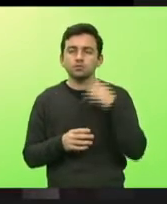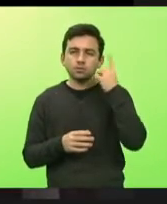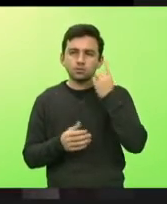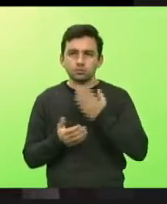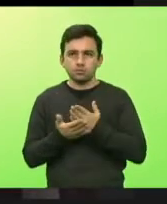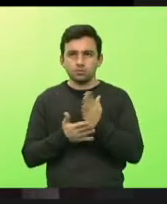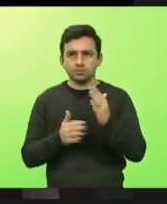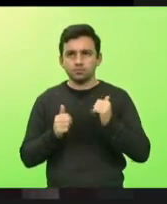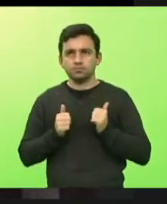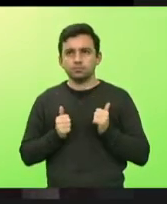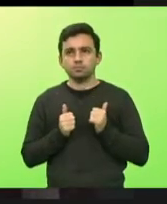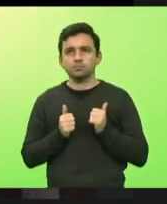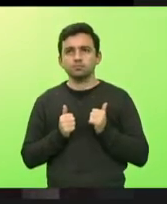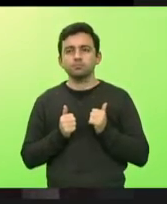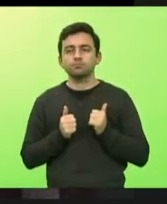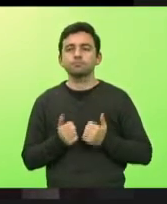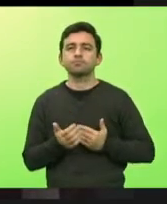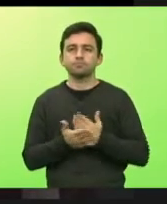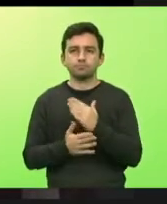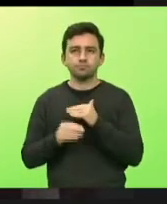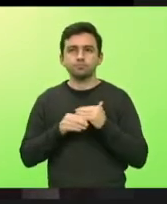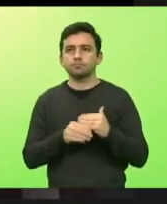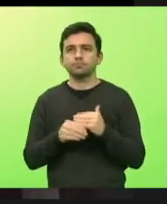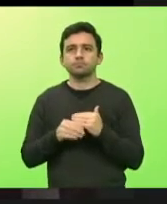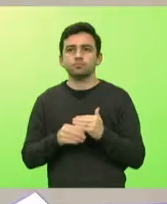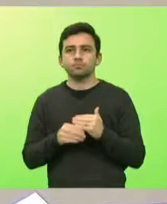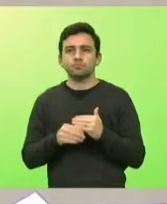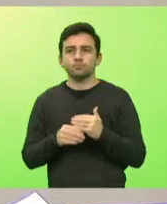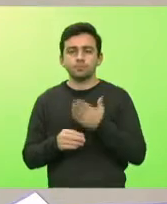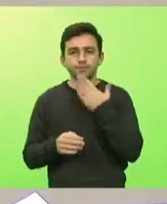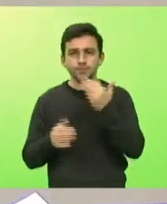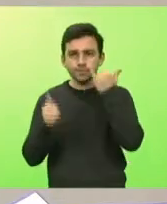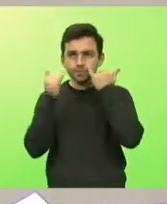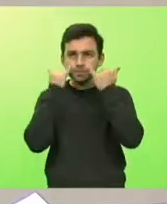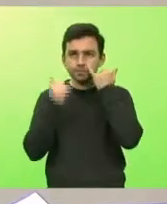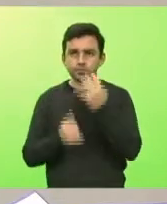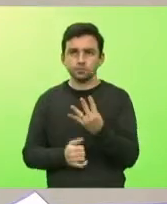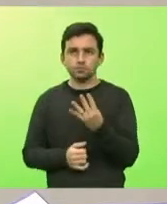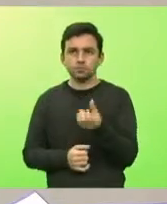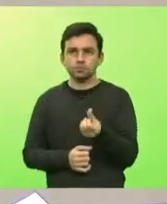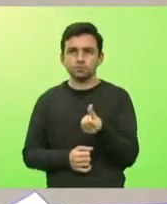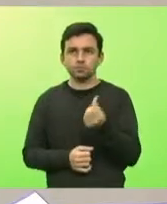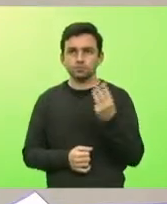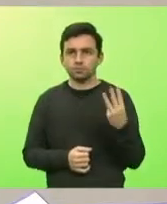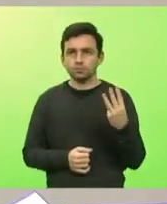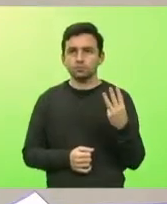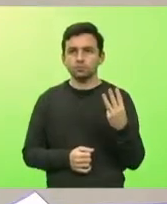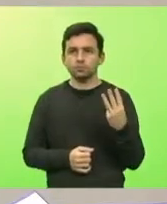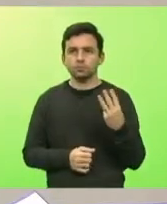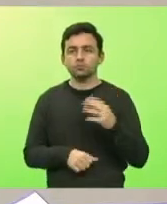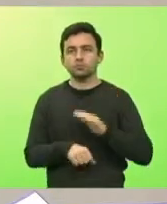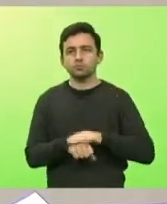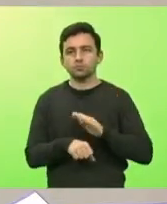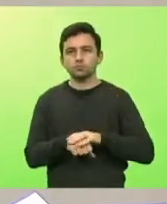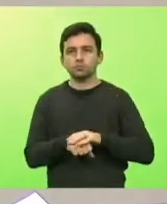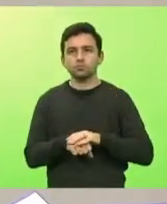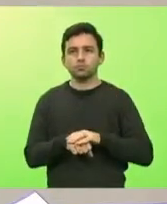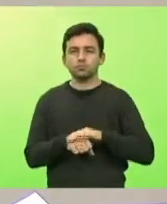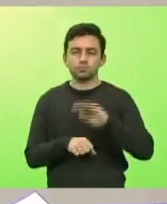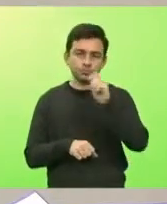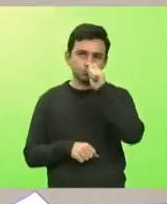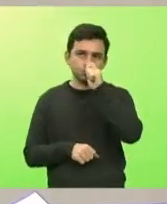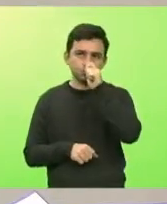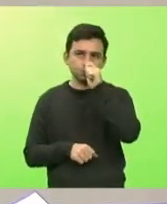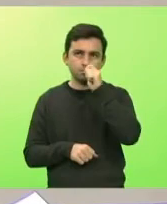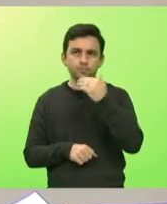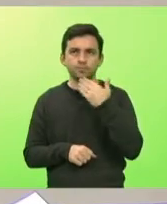como se encontra. Aprovado por unanimidade. Pedido de informação 463, autor deputado João Amin,